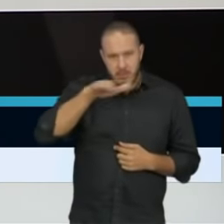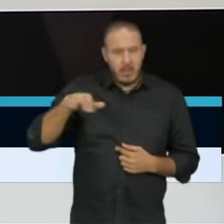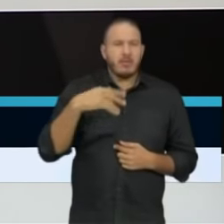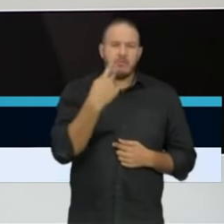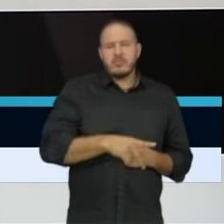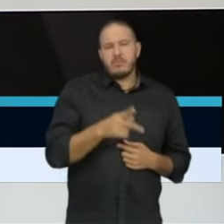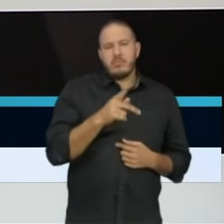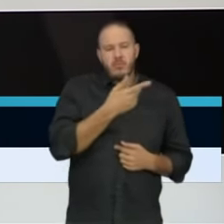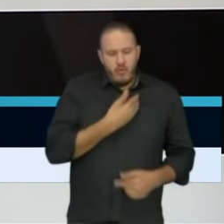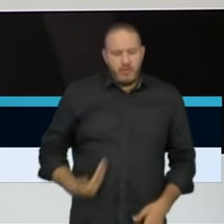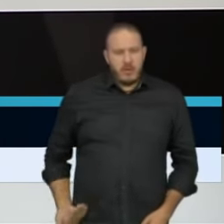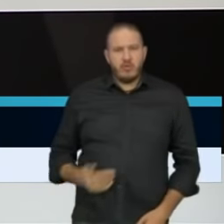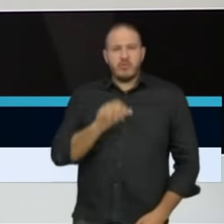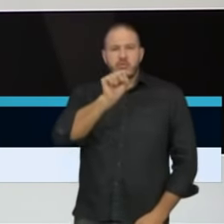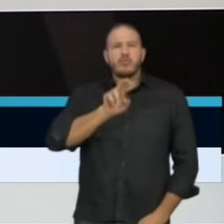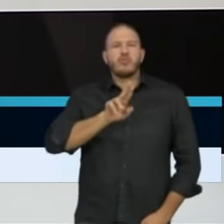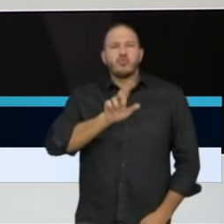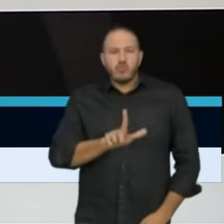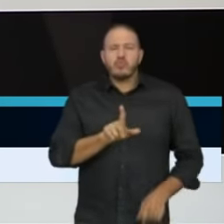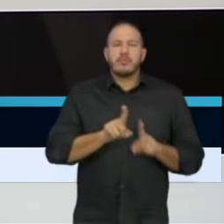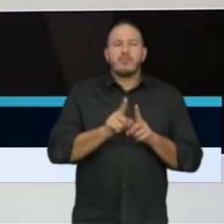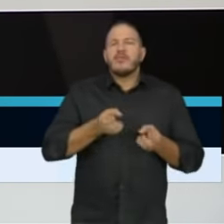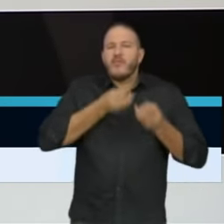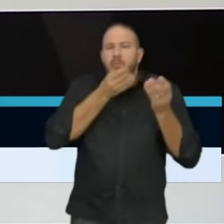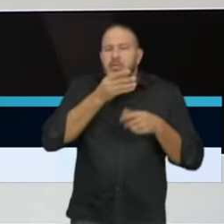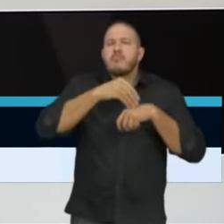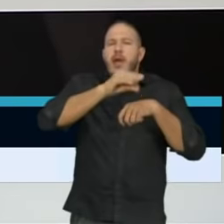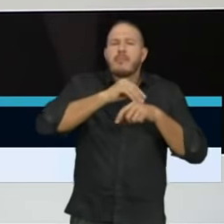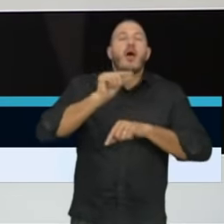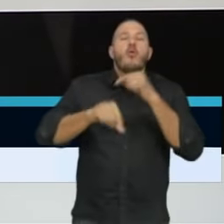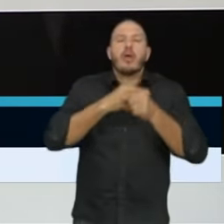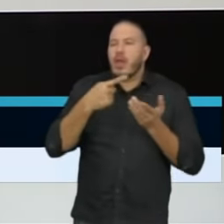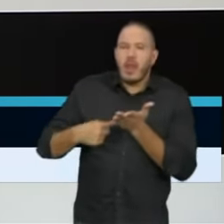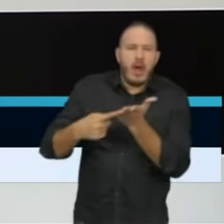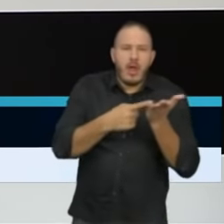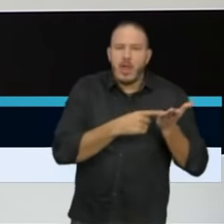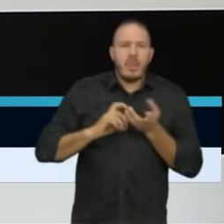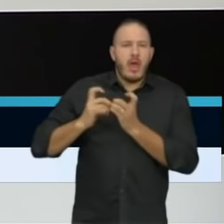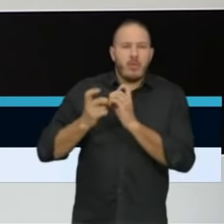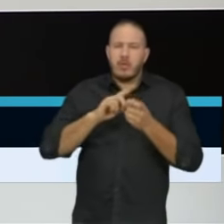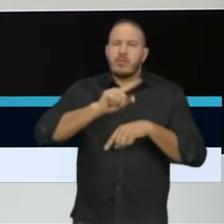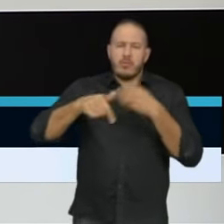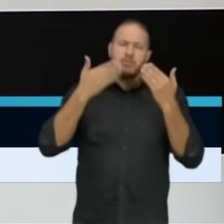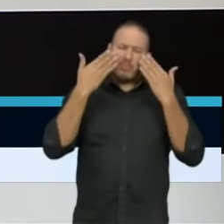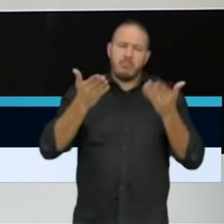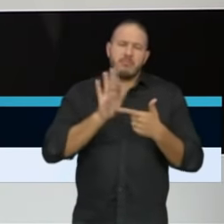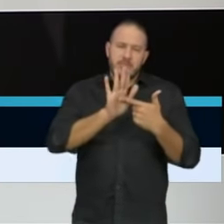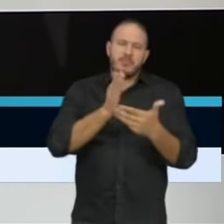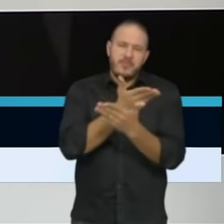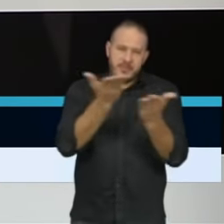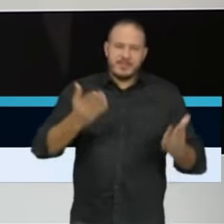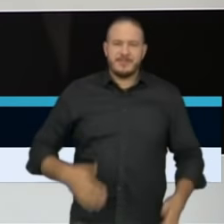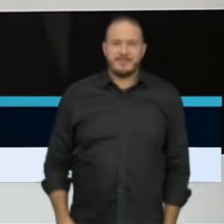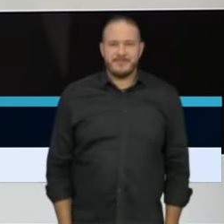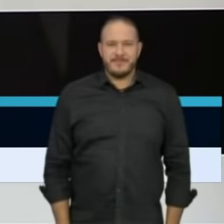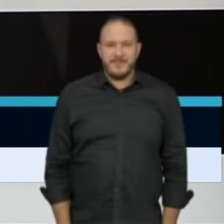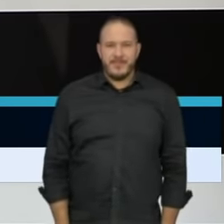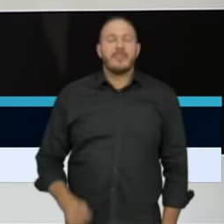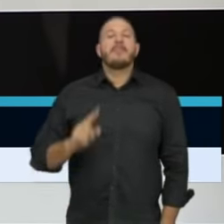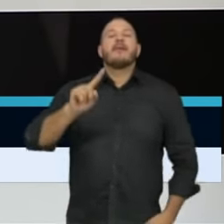Sul, participantes dessa reunião, informaremos o que foi tratado e o que foi decidido. Vamos agora à próxima pergunta, que